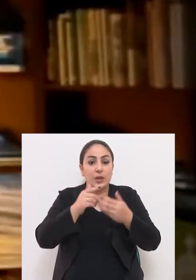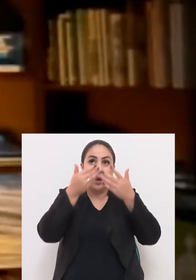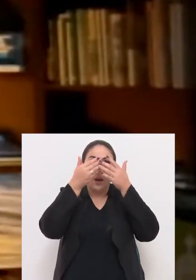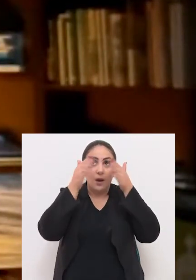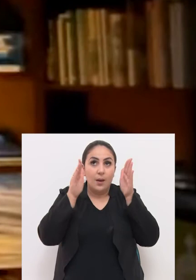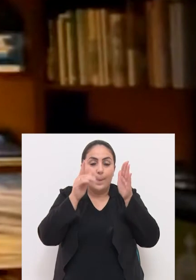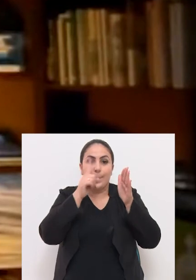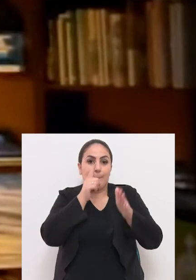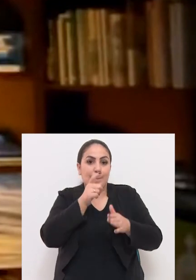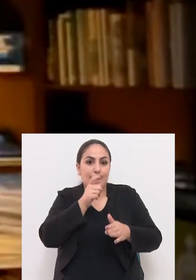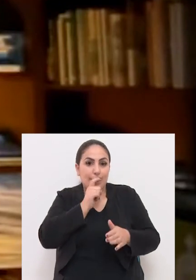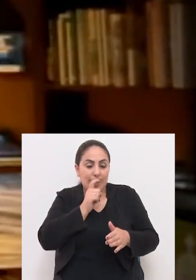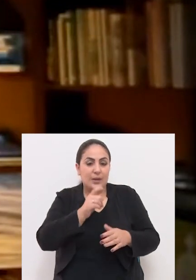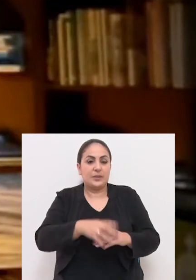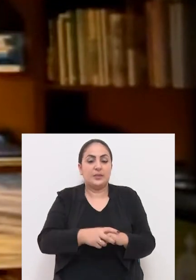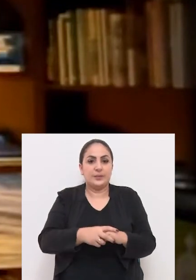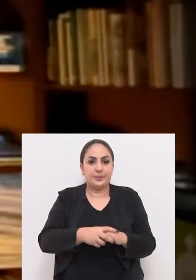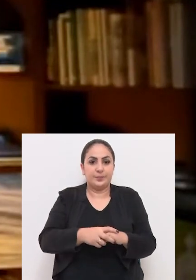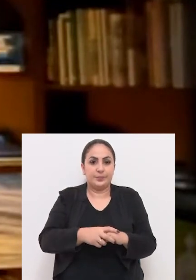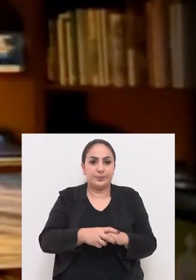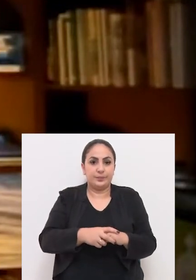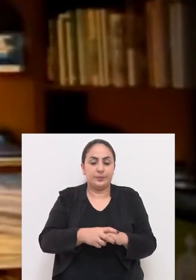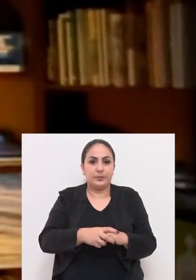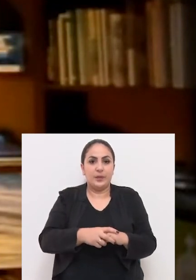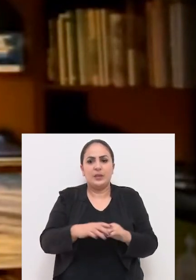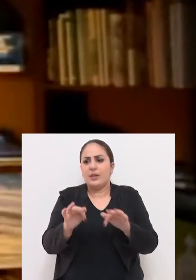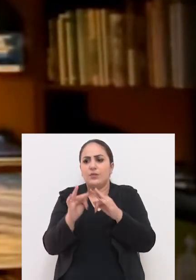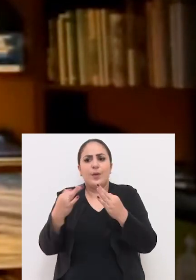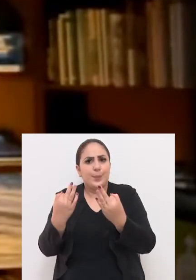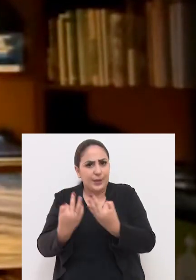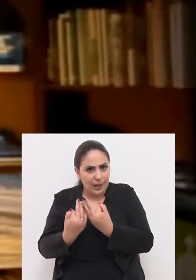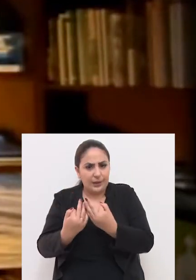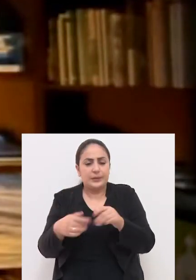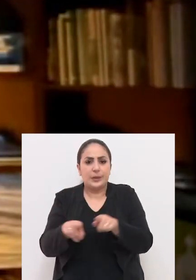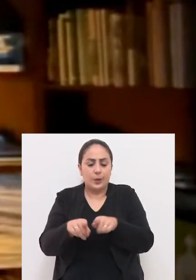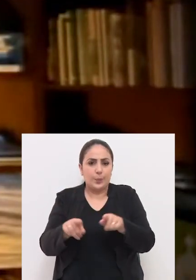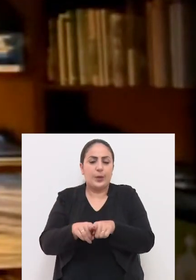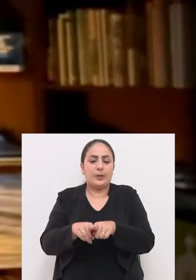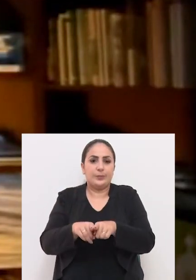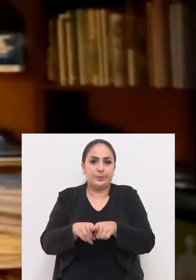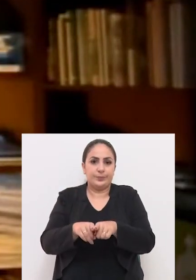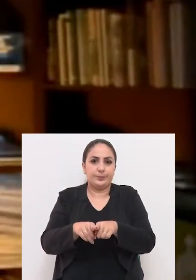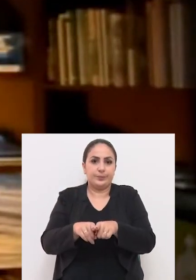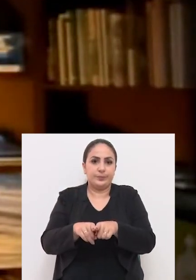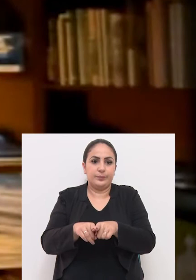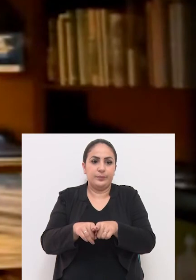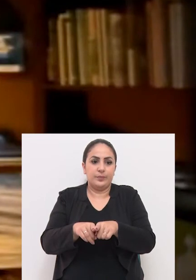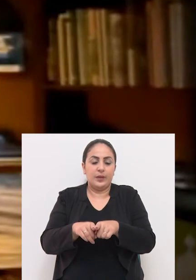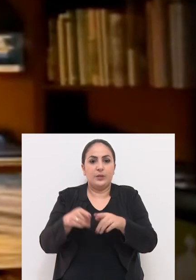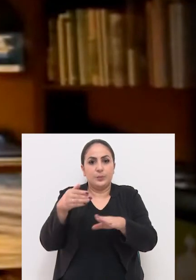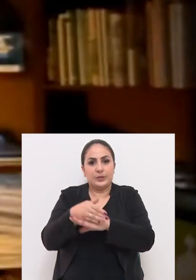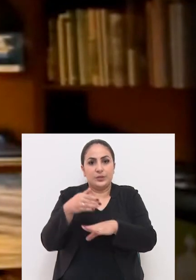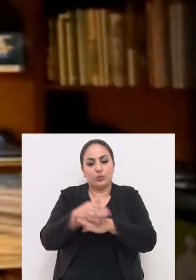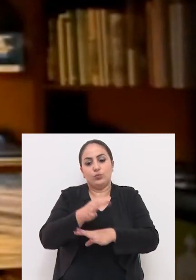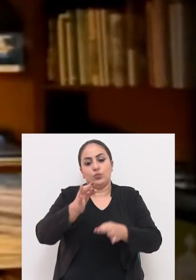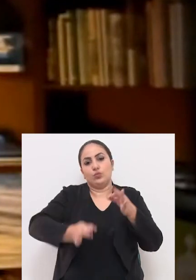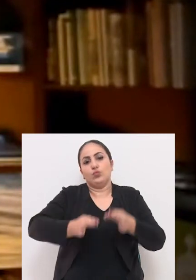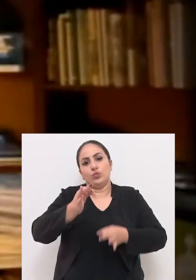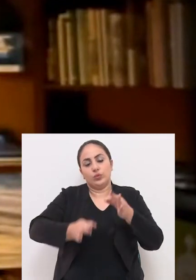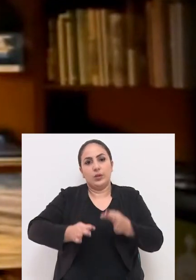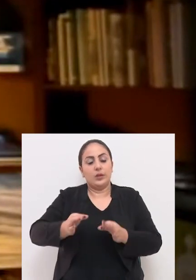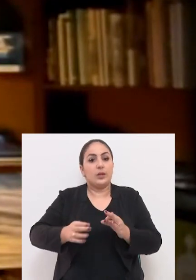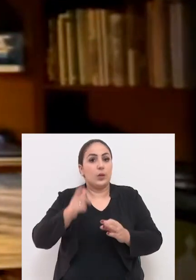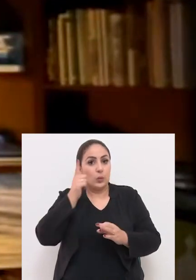pontos e abrir a cabeça dos pais, dos parentes, e também dos membros